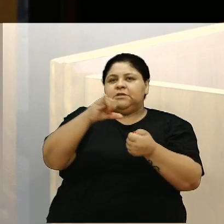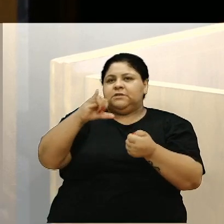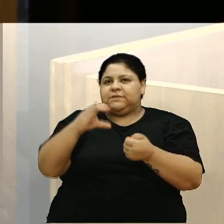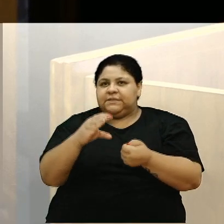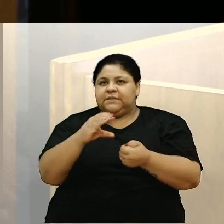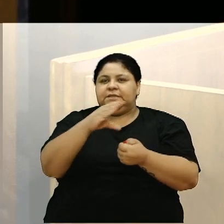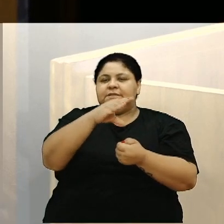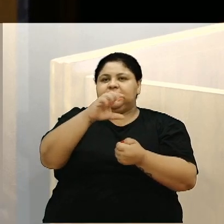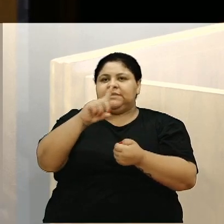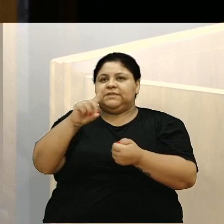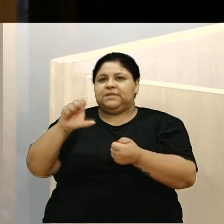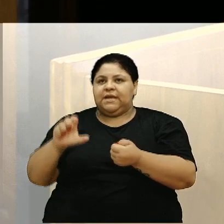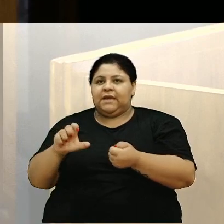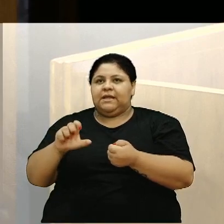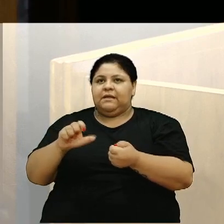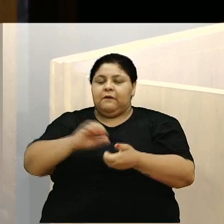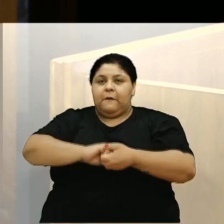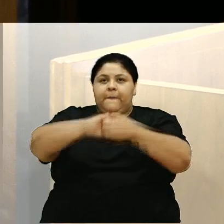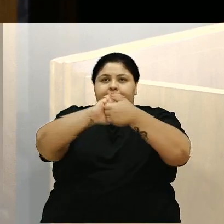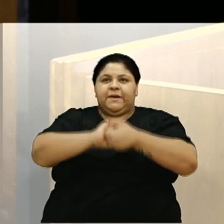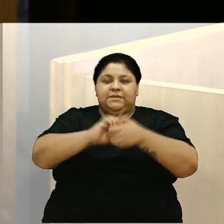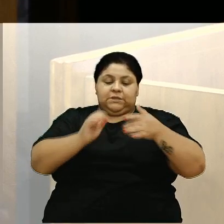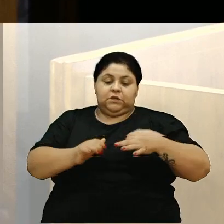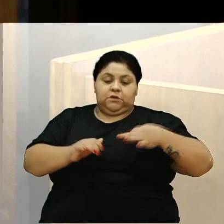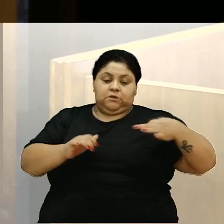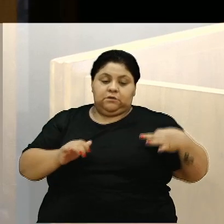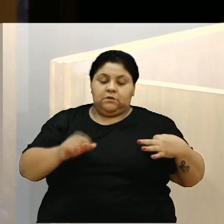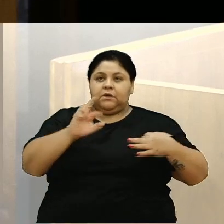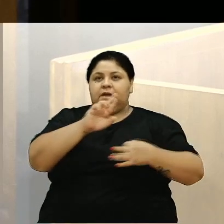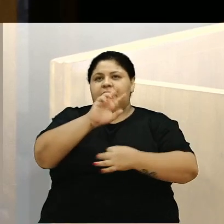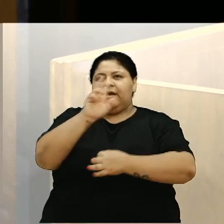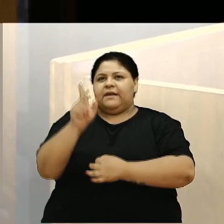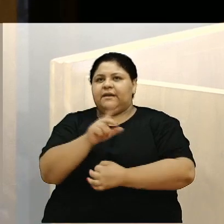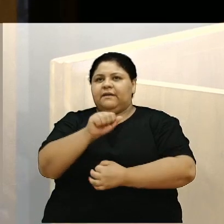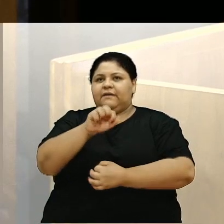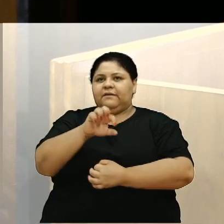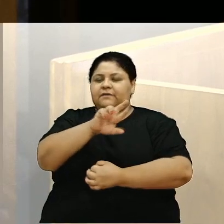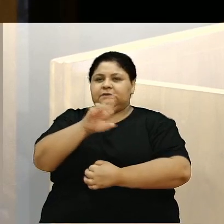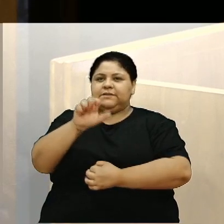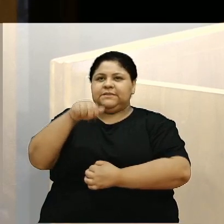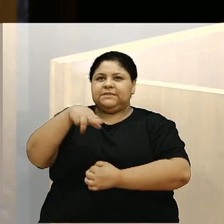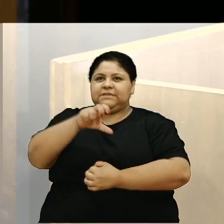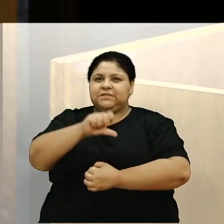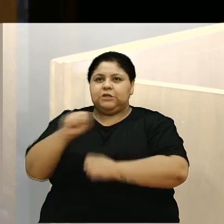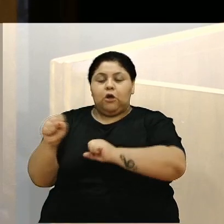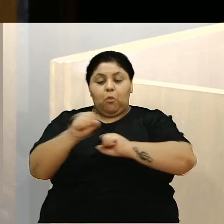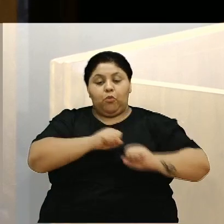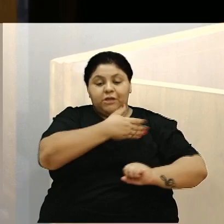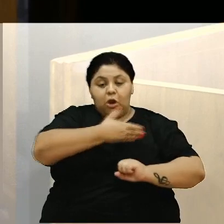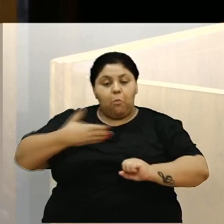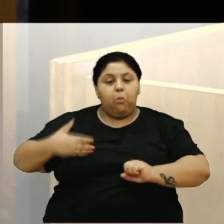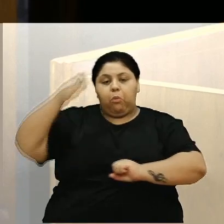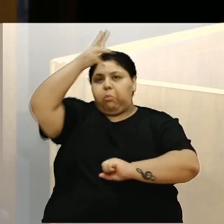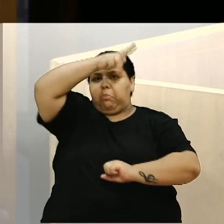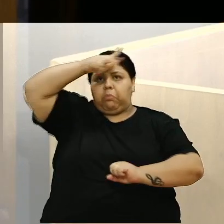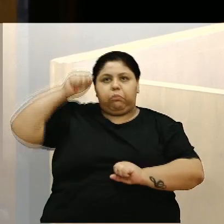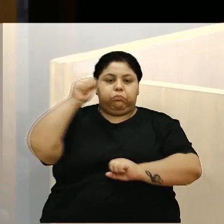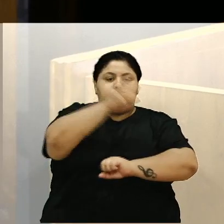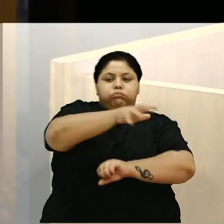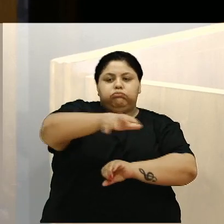parceiros voluntários, Lions, o Rotary, a RH Serrana, Poder Público Municipal com seus departamentos, assim como a